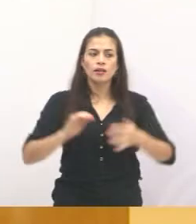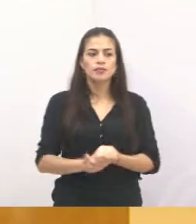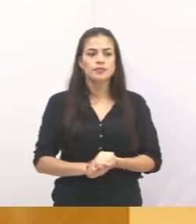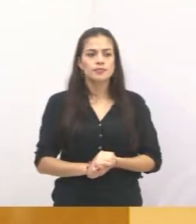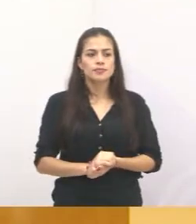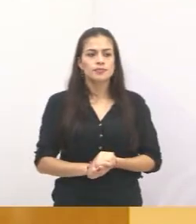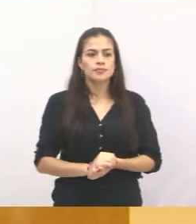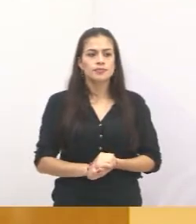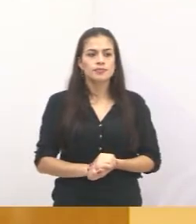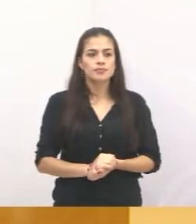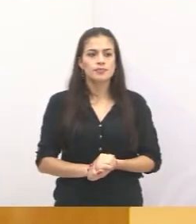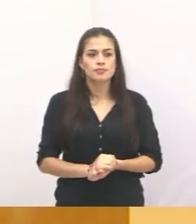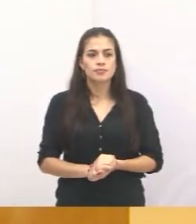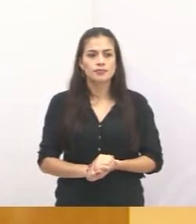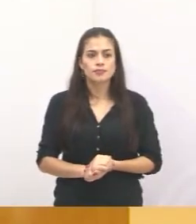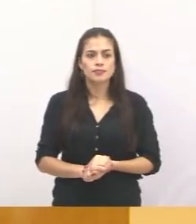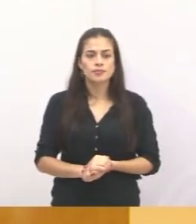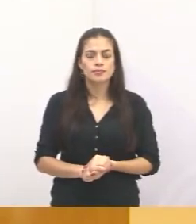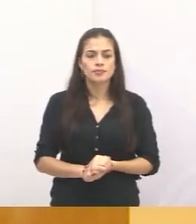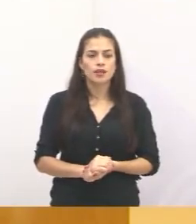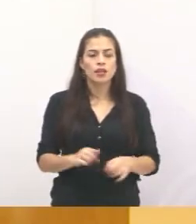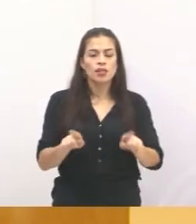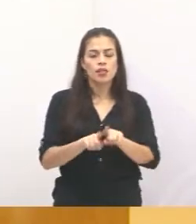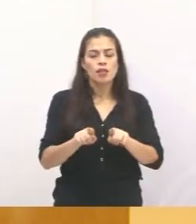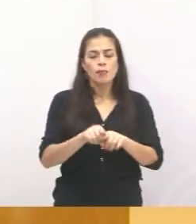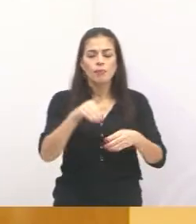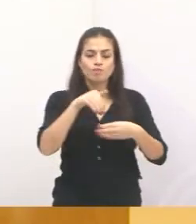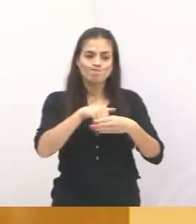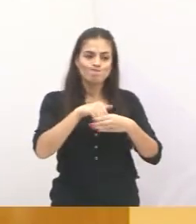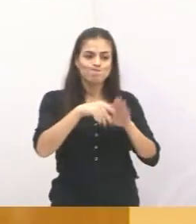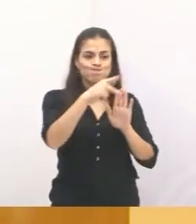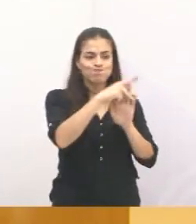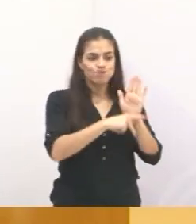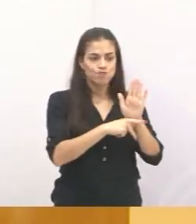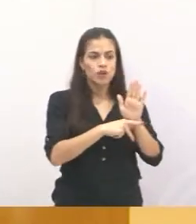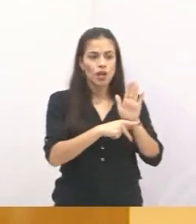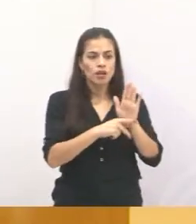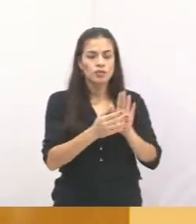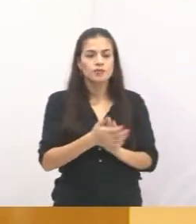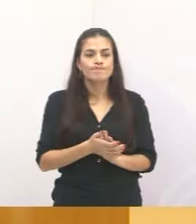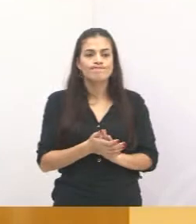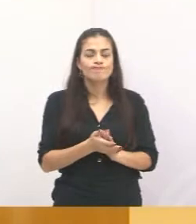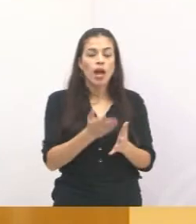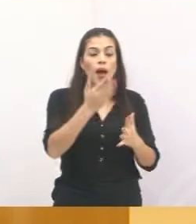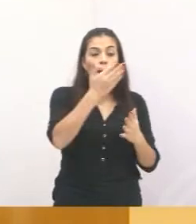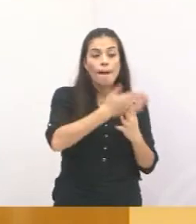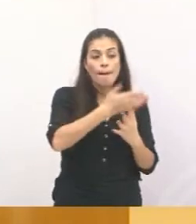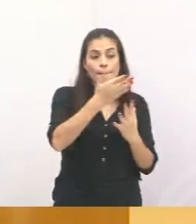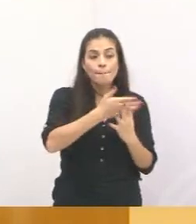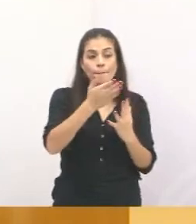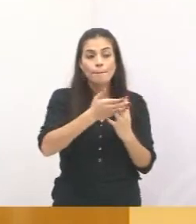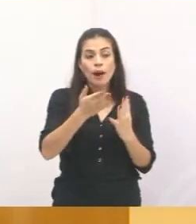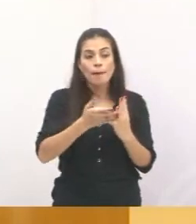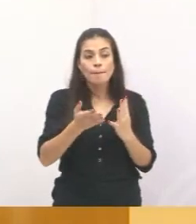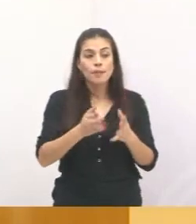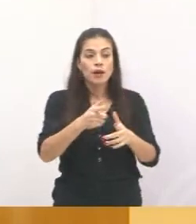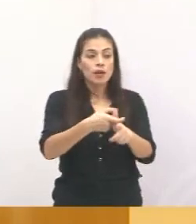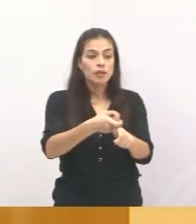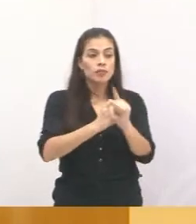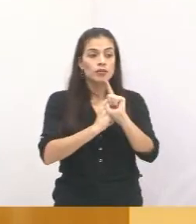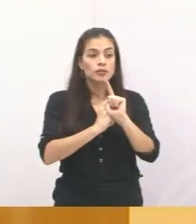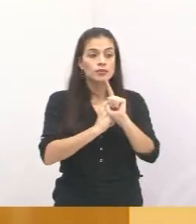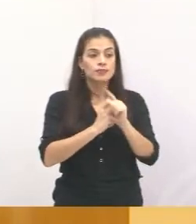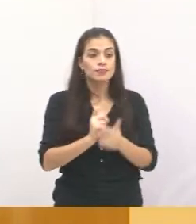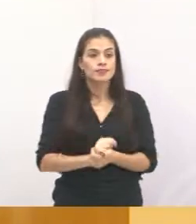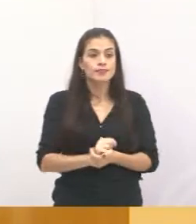nós estamos votando é um projeto que vai reparcelar as dívidas que o